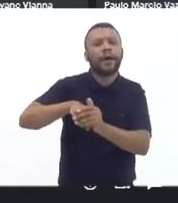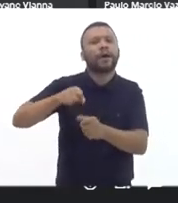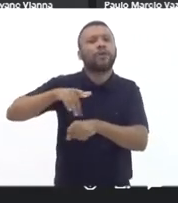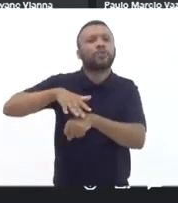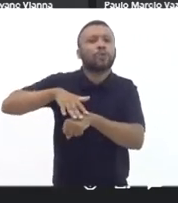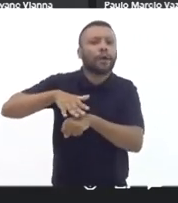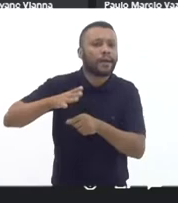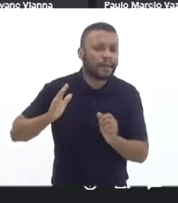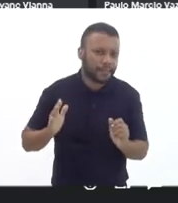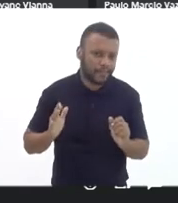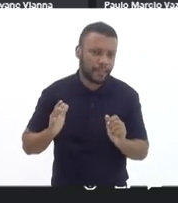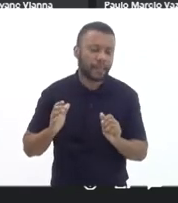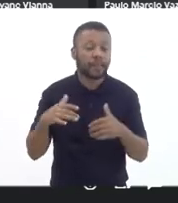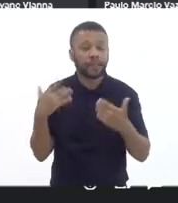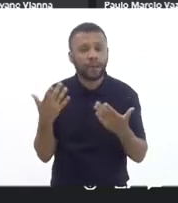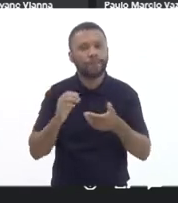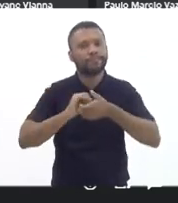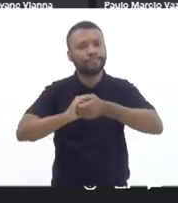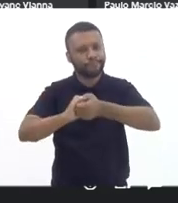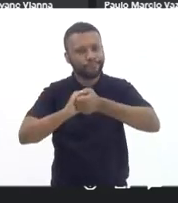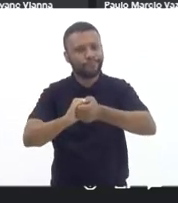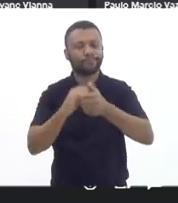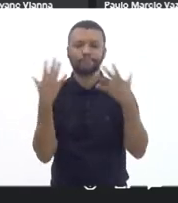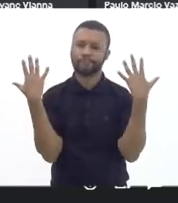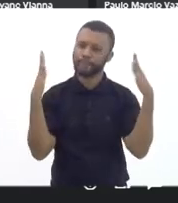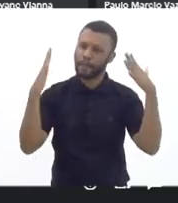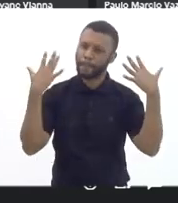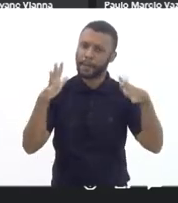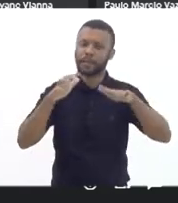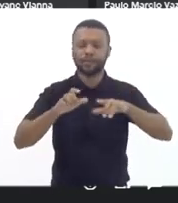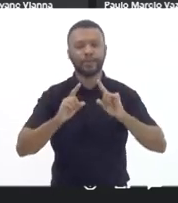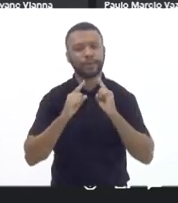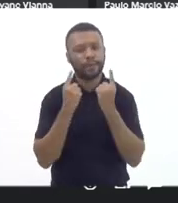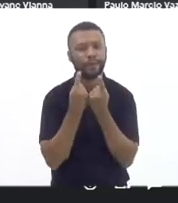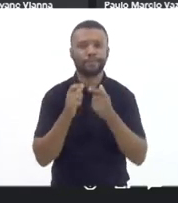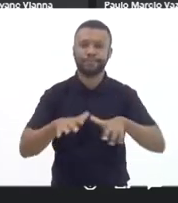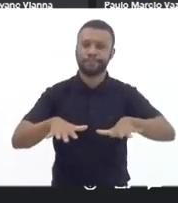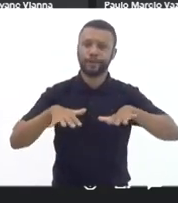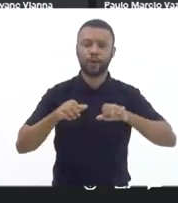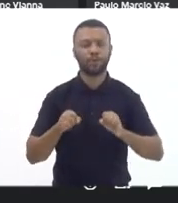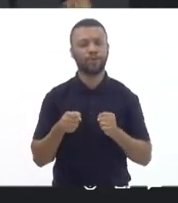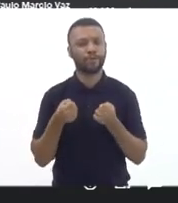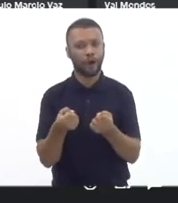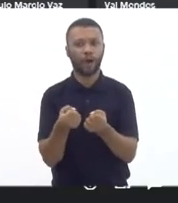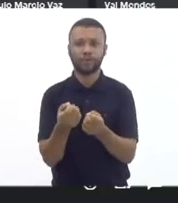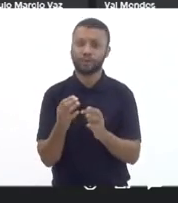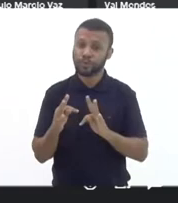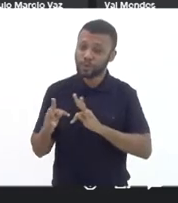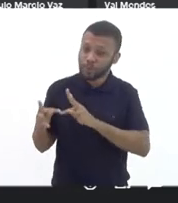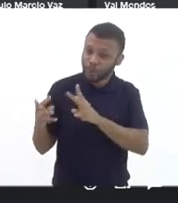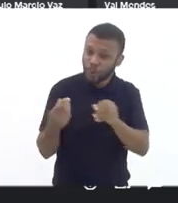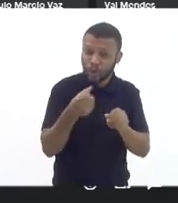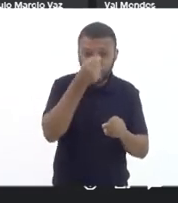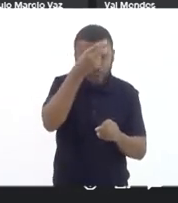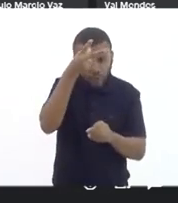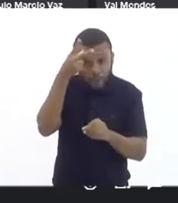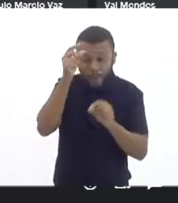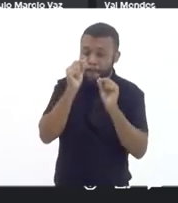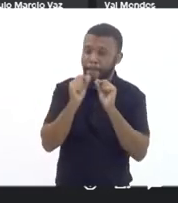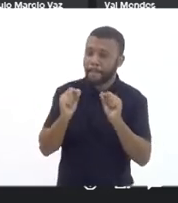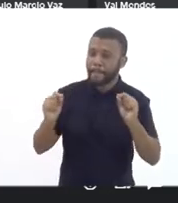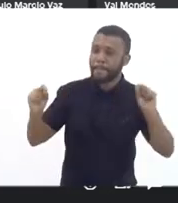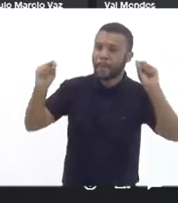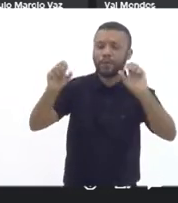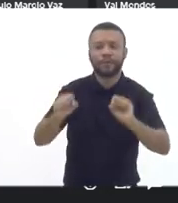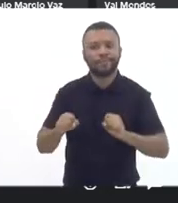saúdo essa audiência, saúdo os esforços de todos, os municípios têm feito esforços, claro que